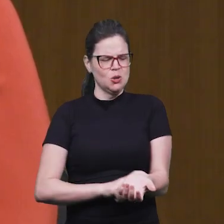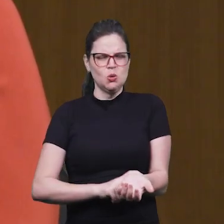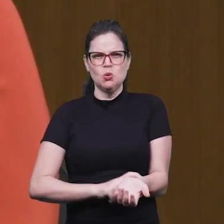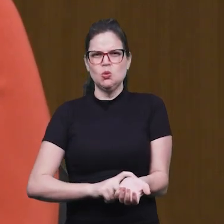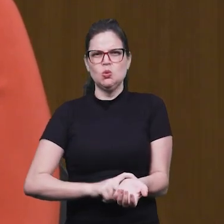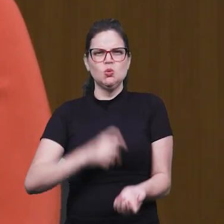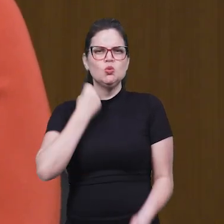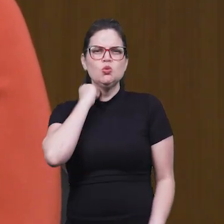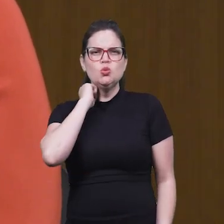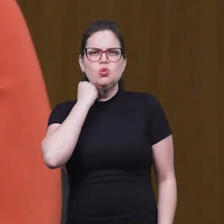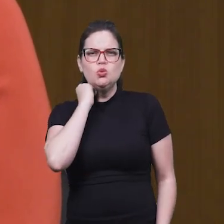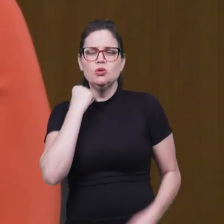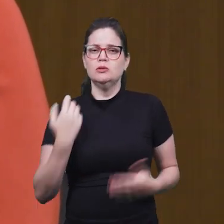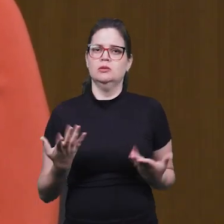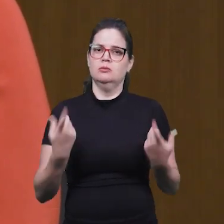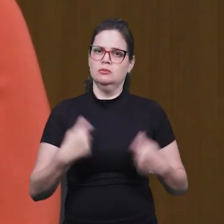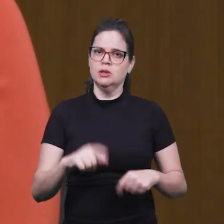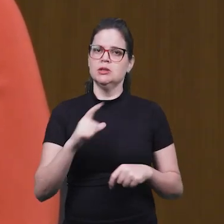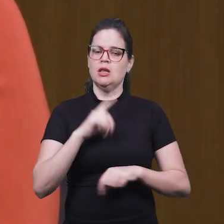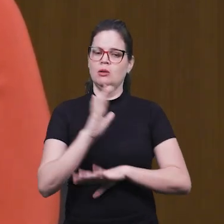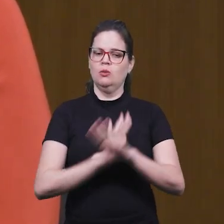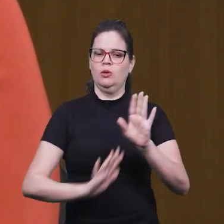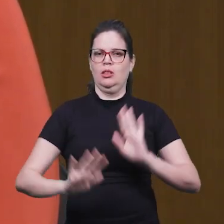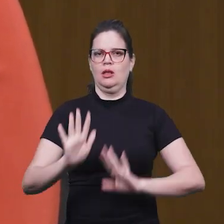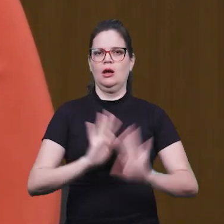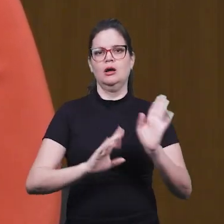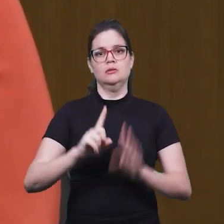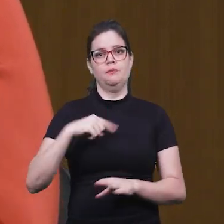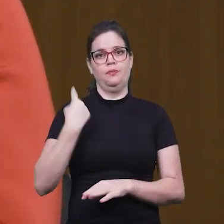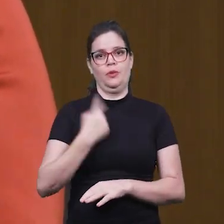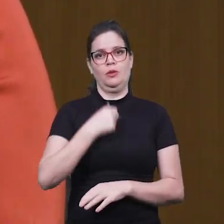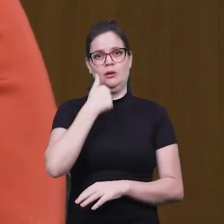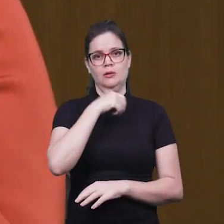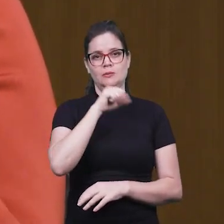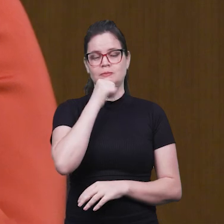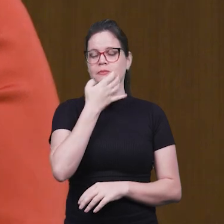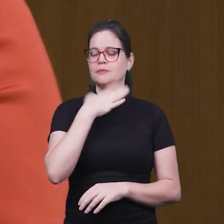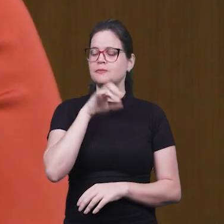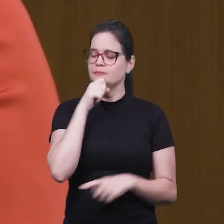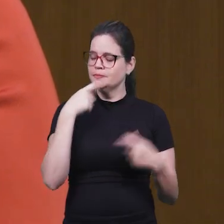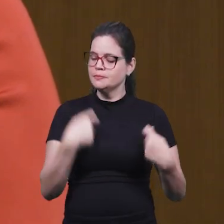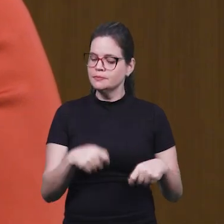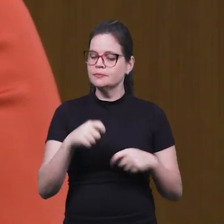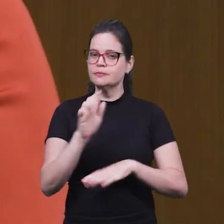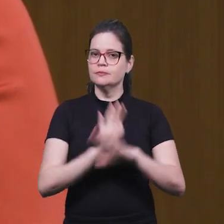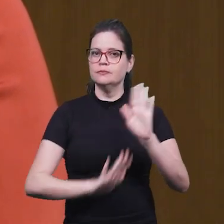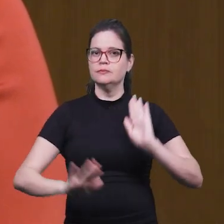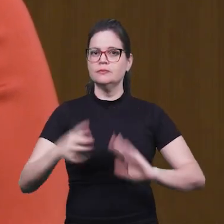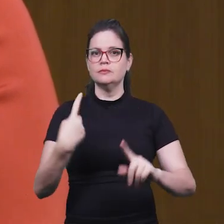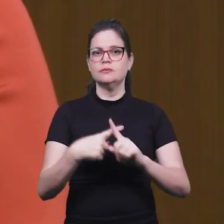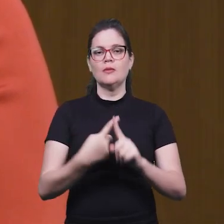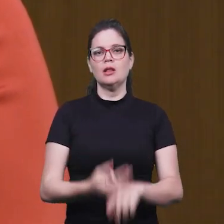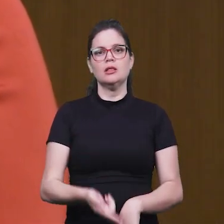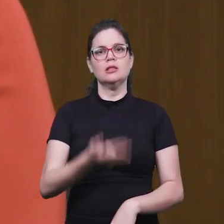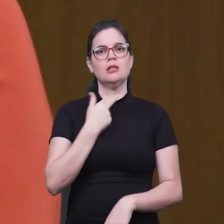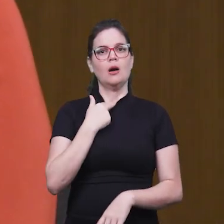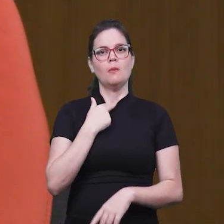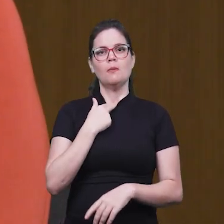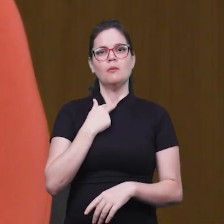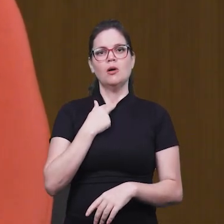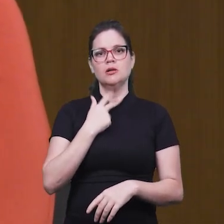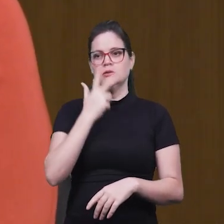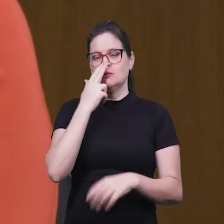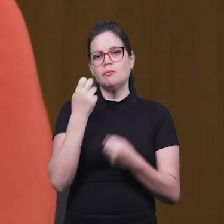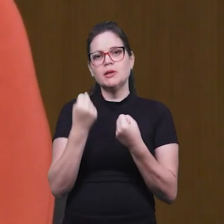esse cuidado de nós pais quanto à sobrecarga sobre a criança. Então, como eu